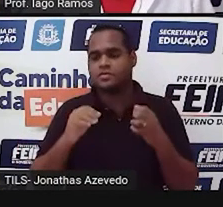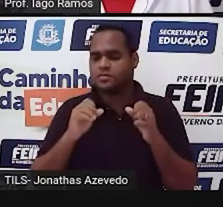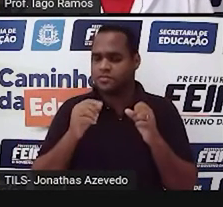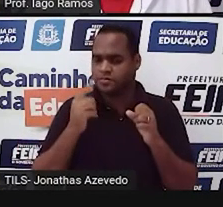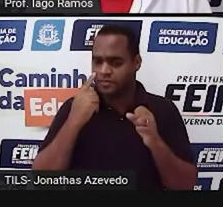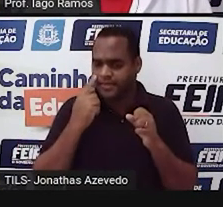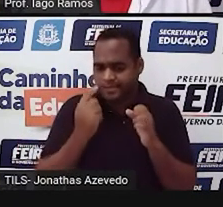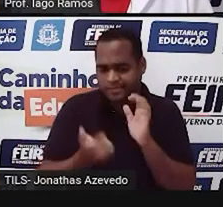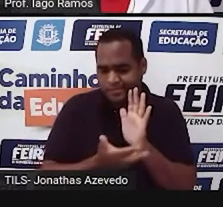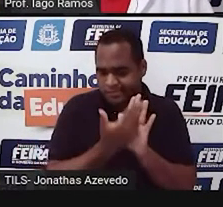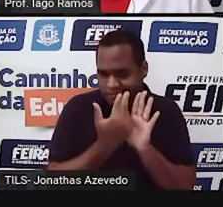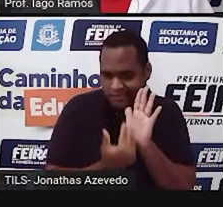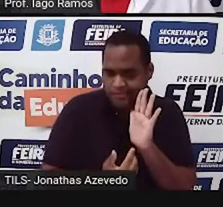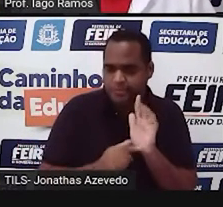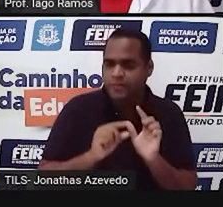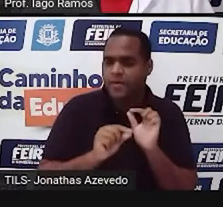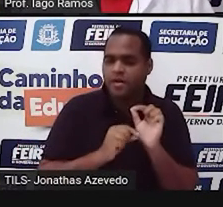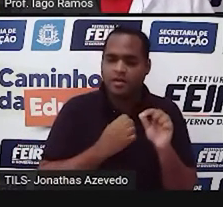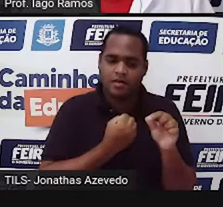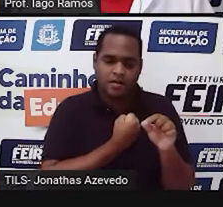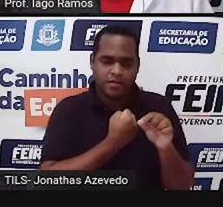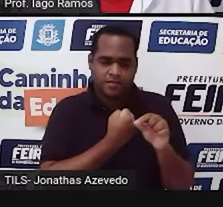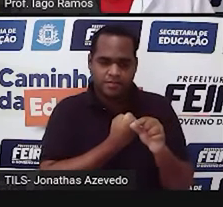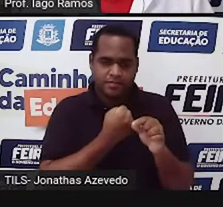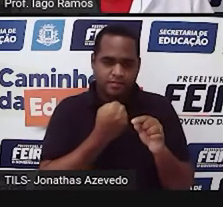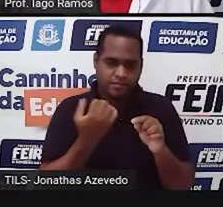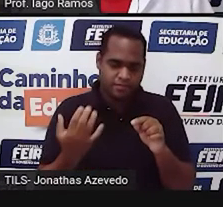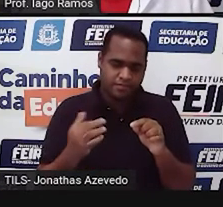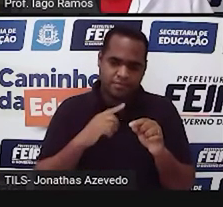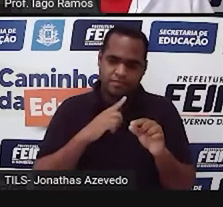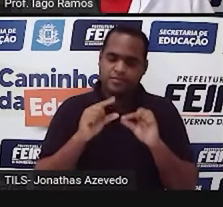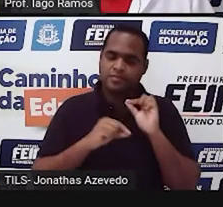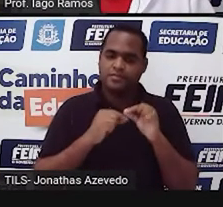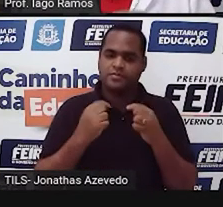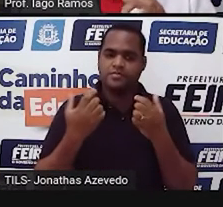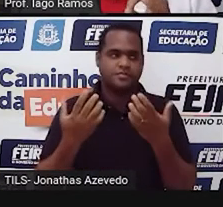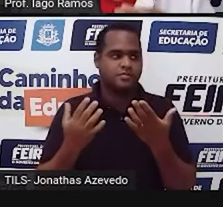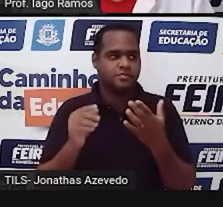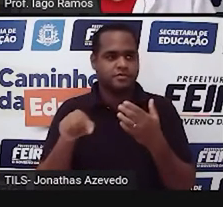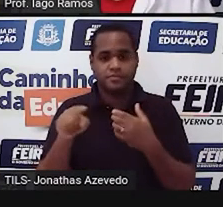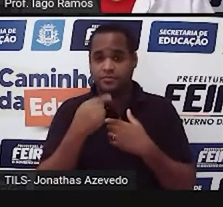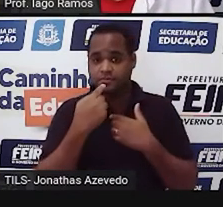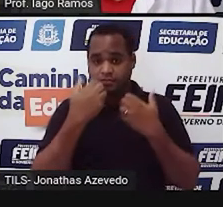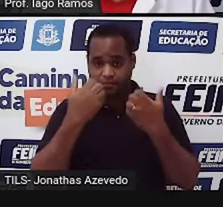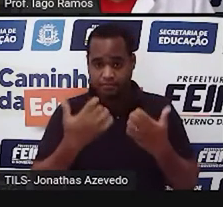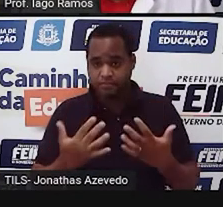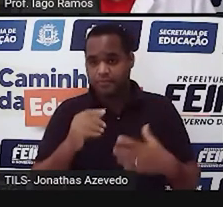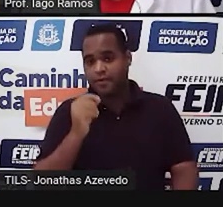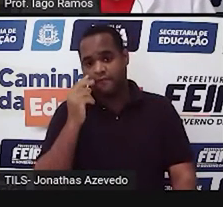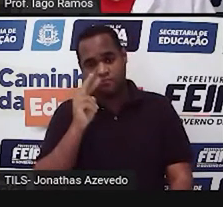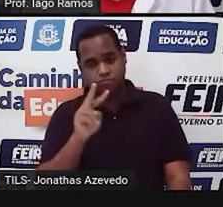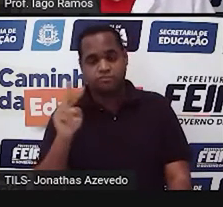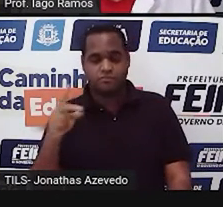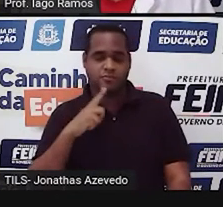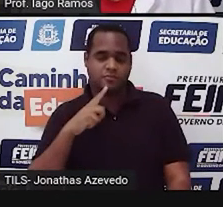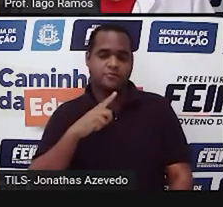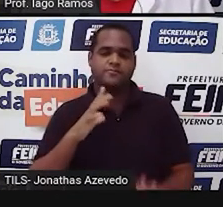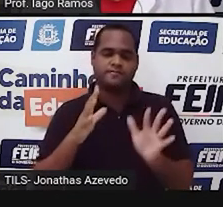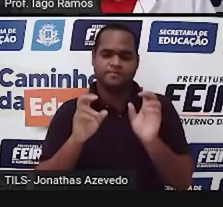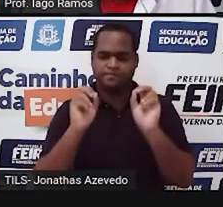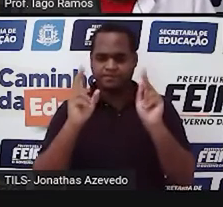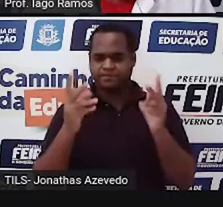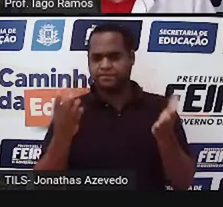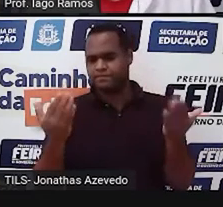imagem Qual é esse tipo de número que a gente está falando aqui e que a gente já viu Ok